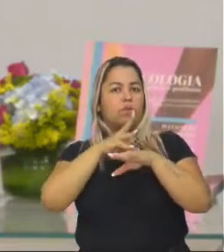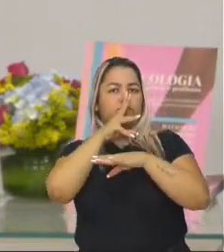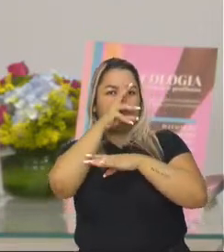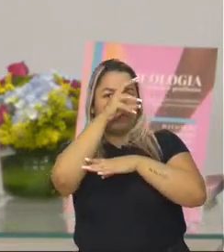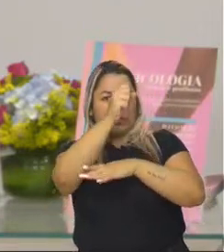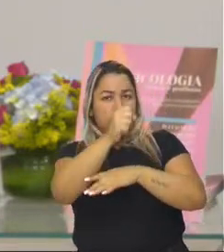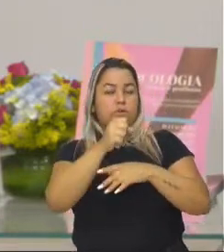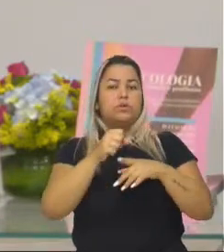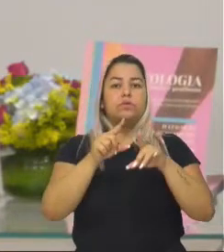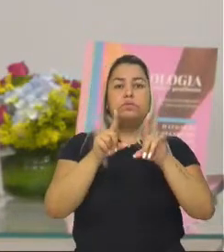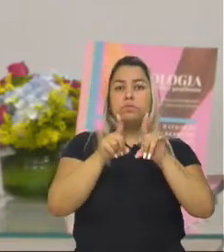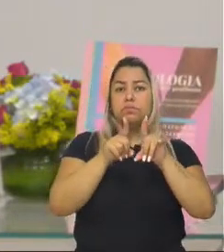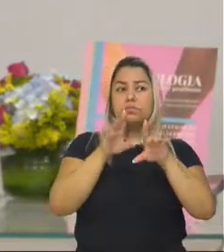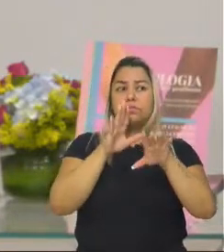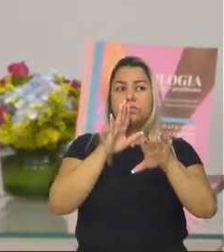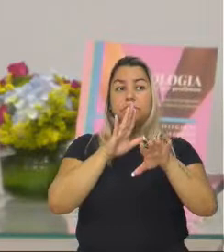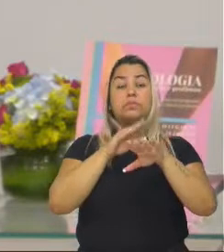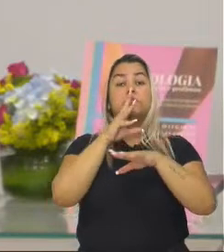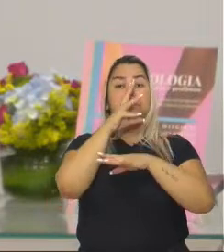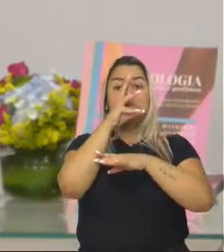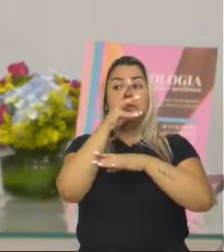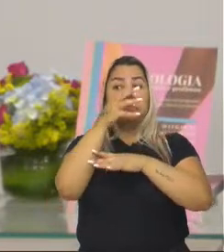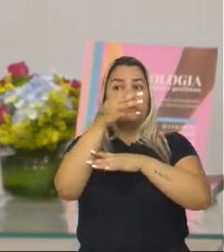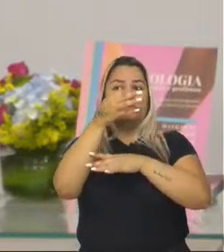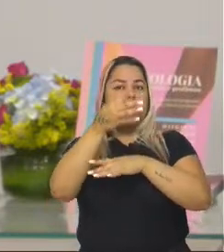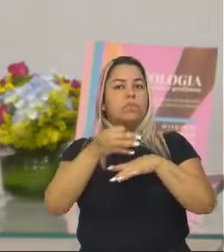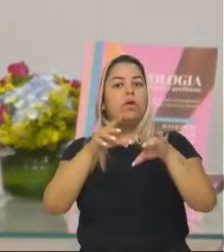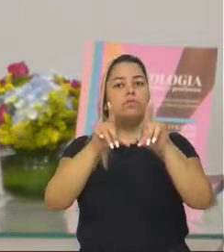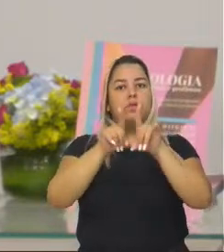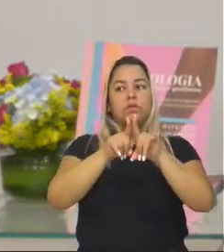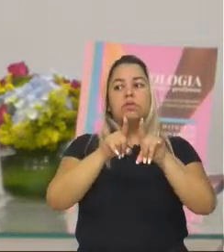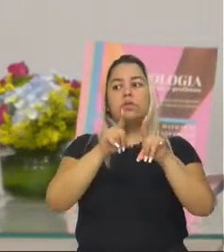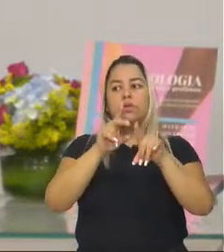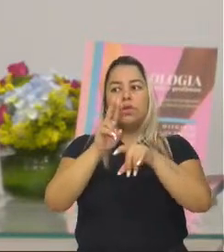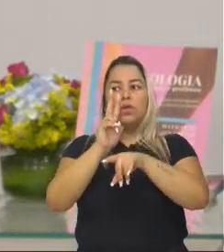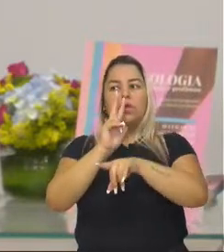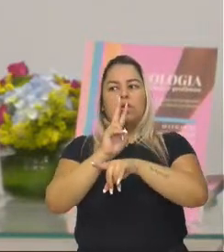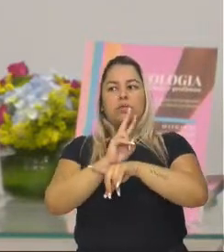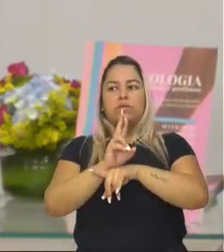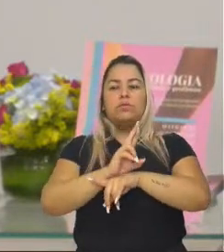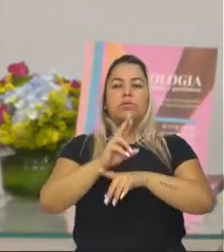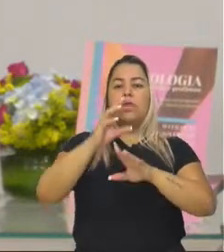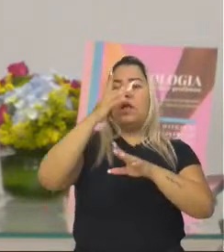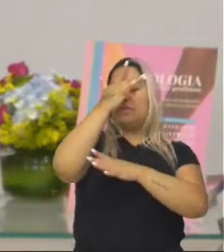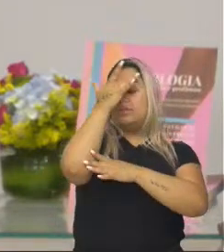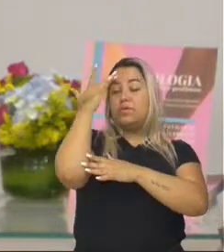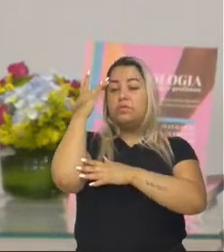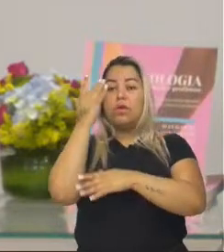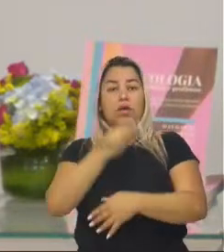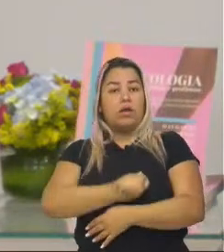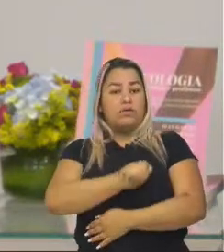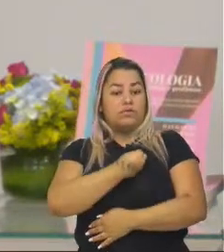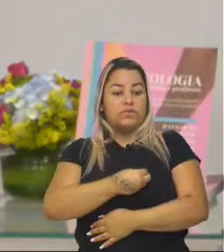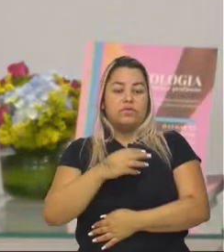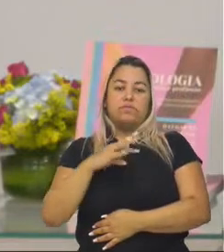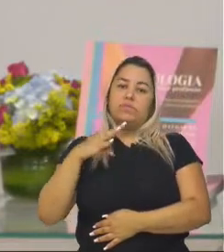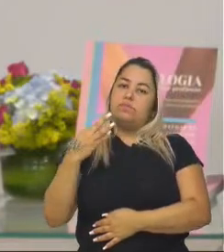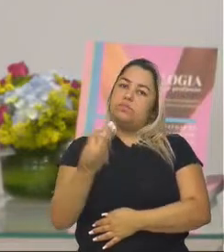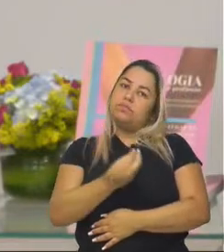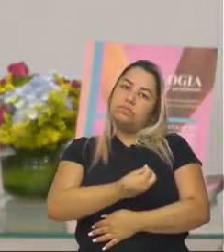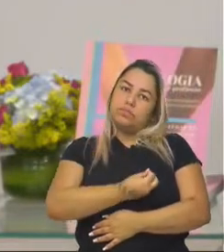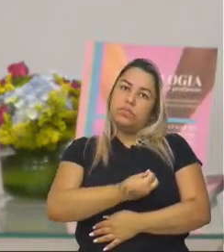direitos, cada vez mais coerente com a defesa das vivências de todas as pessoas e que as vivências trans não